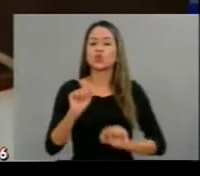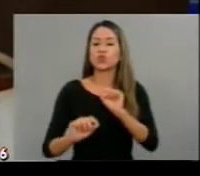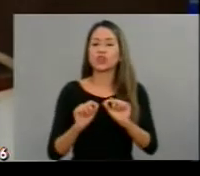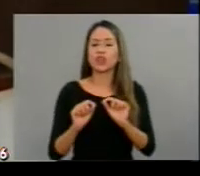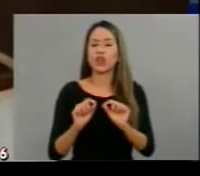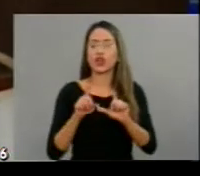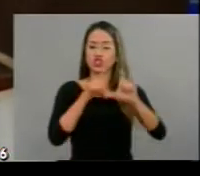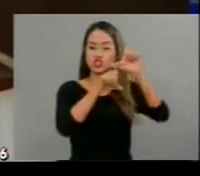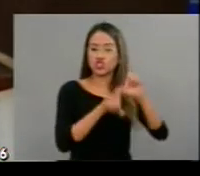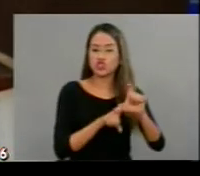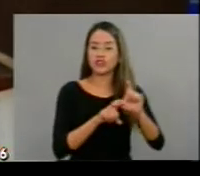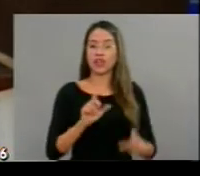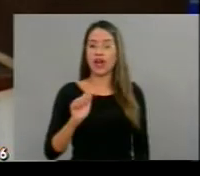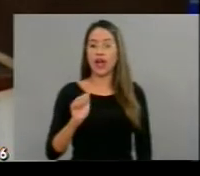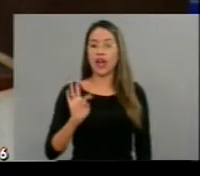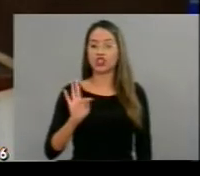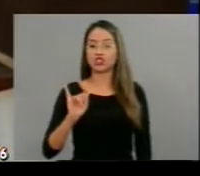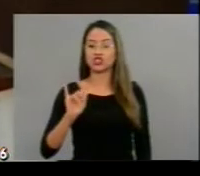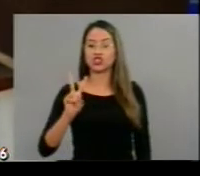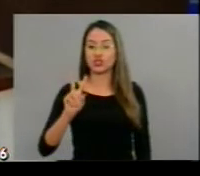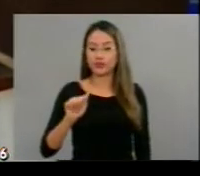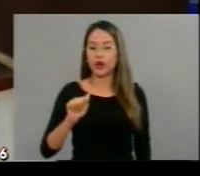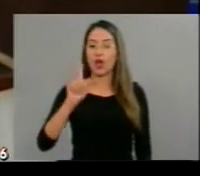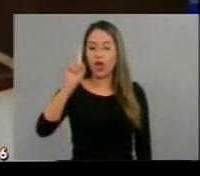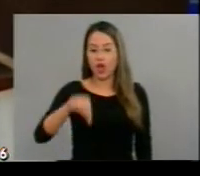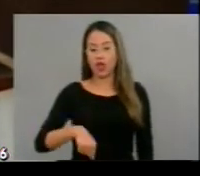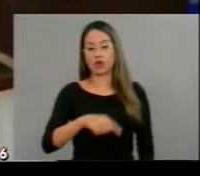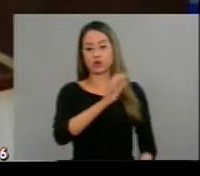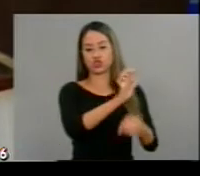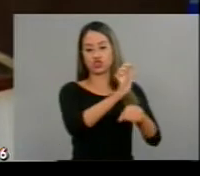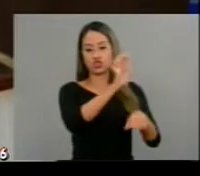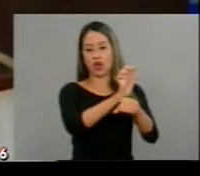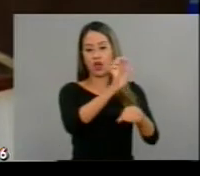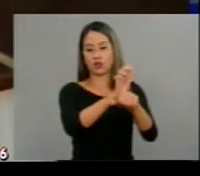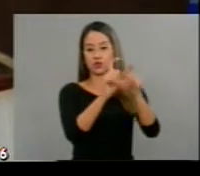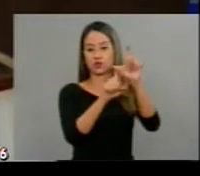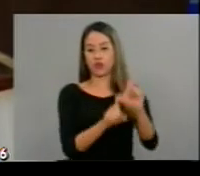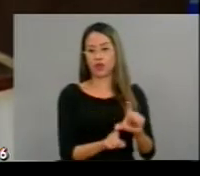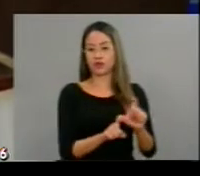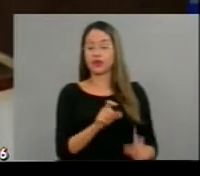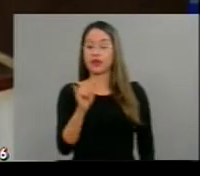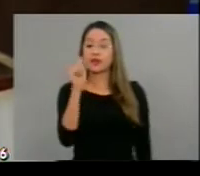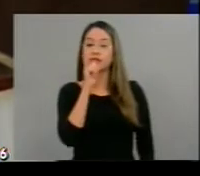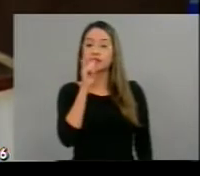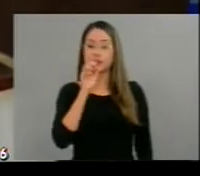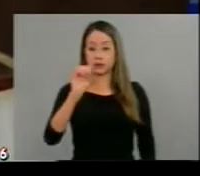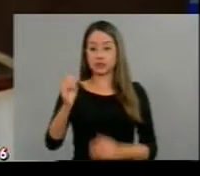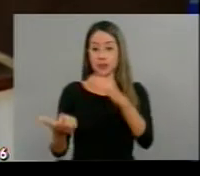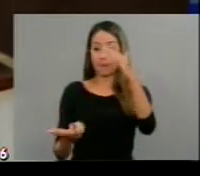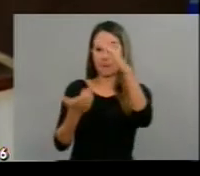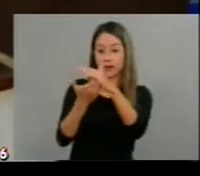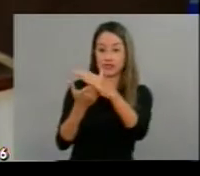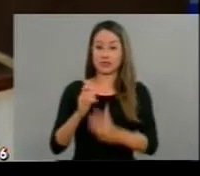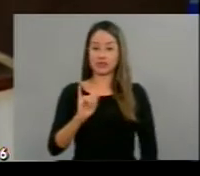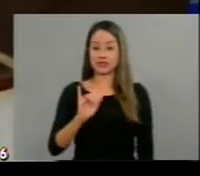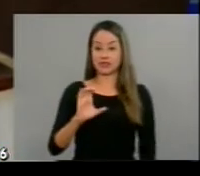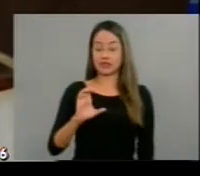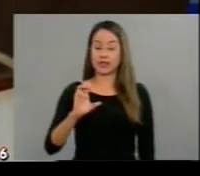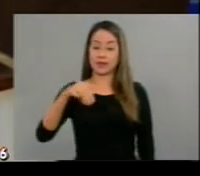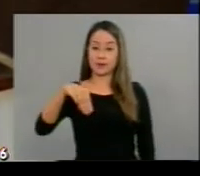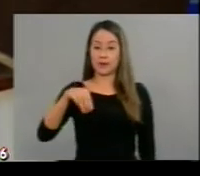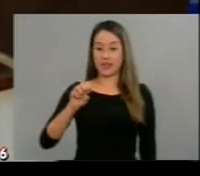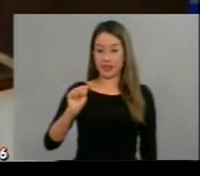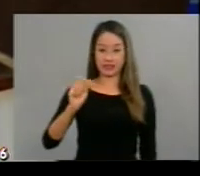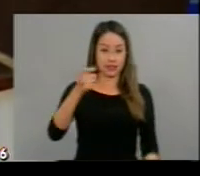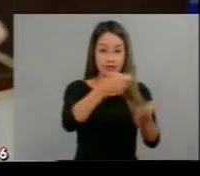ativa? É aquilo que se deve ao Estado. Uma empresa que deveria recolher ICMS, não pagou ICMS, entrou na dívida ativa.